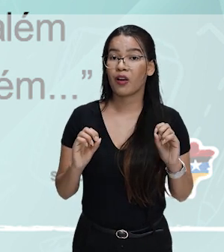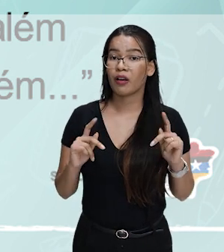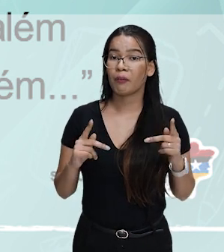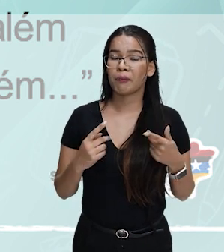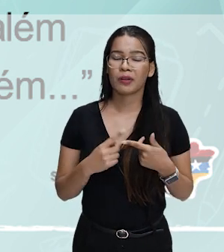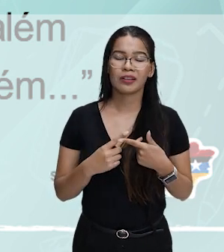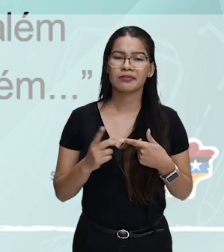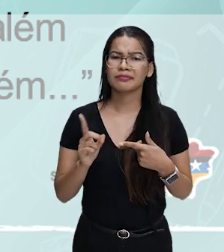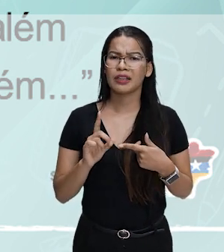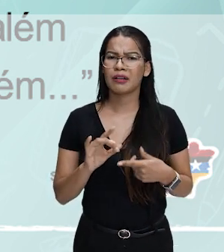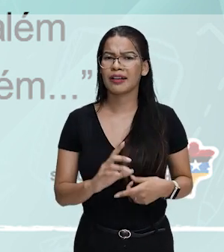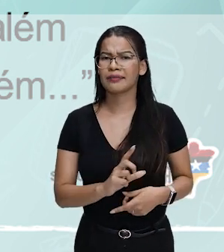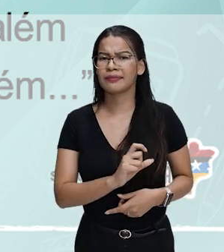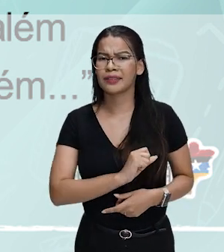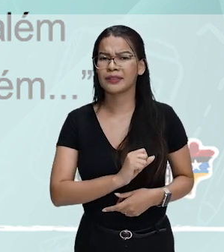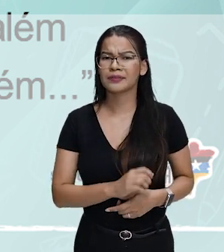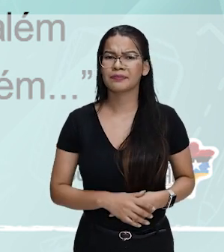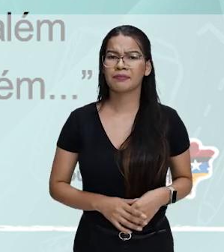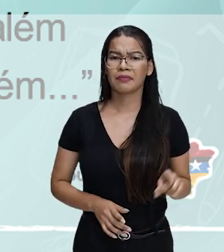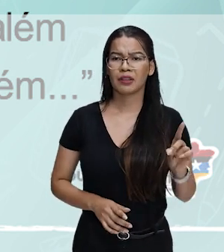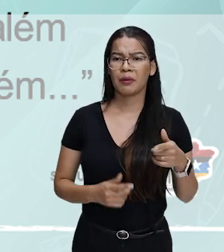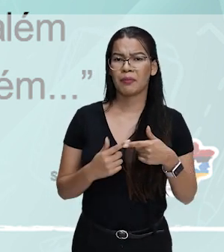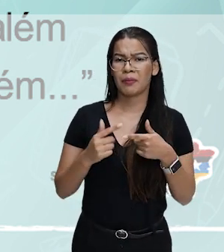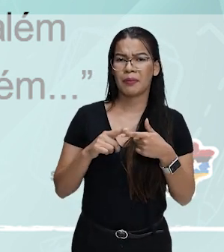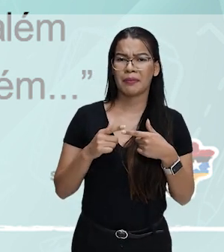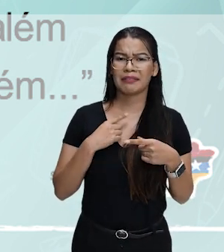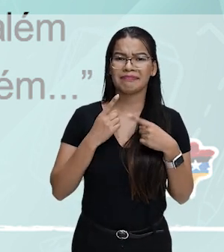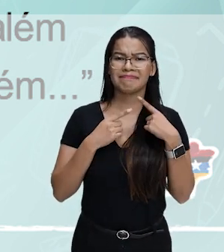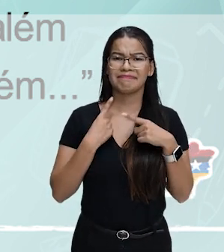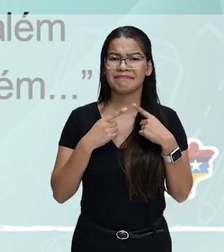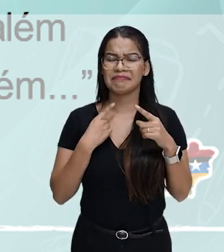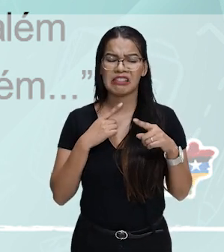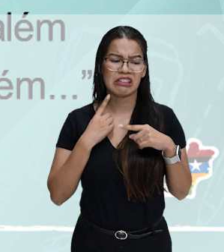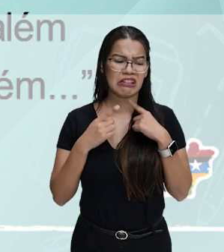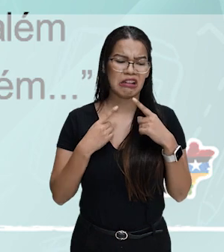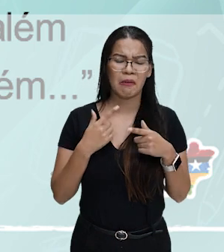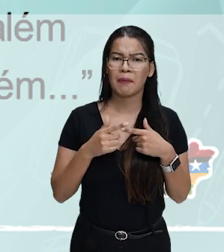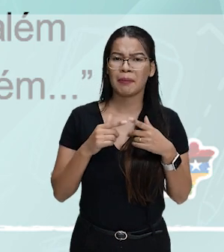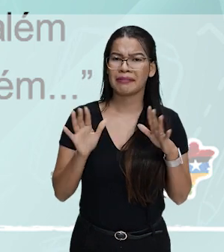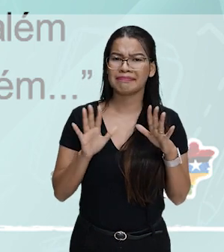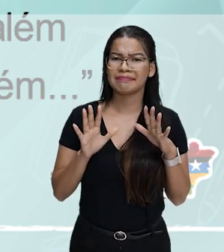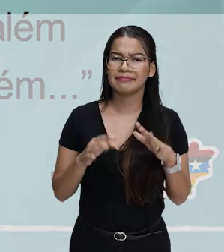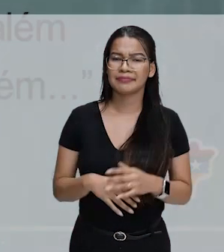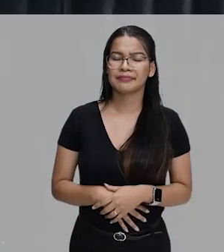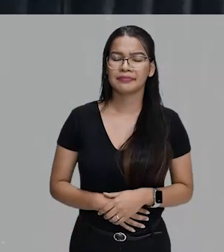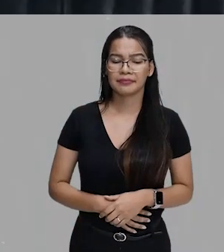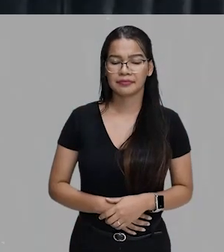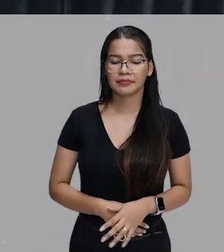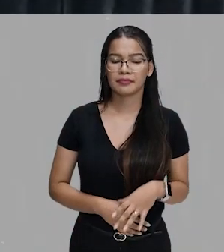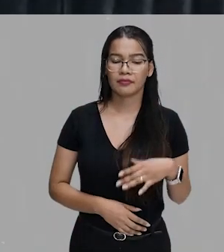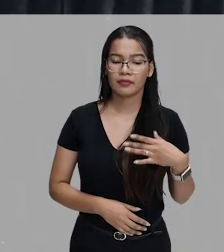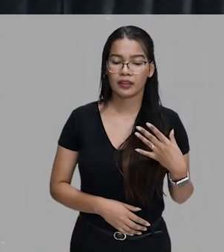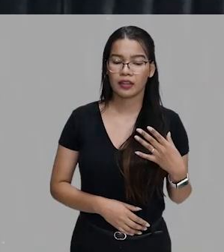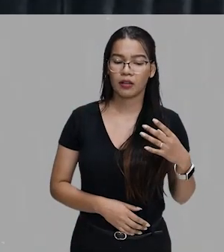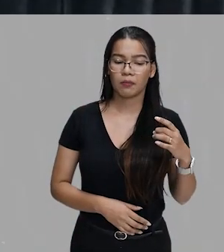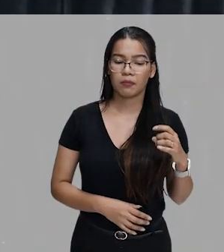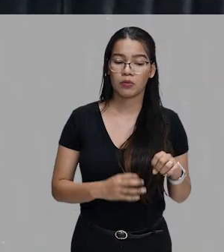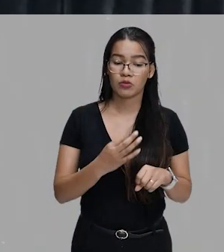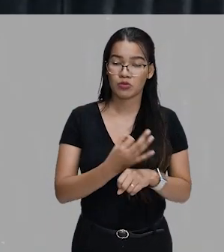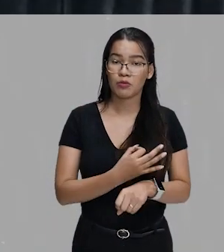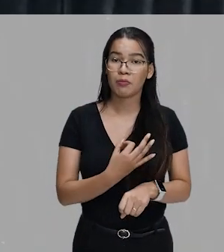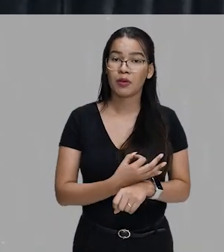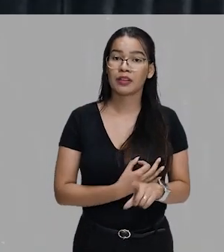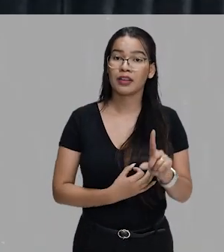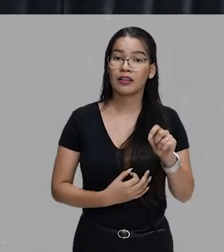Porque não era amor. Não é problema de ninguém. Destacando aqui, ó. Suporta um verbo, uma